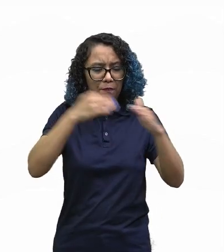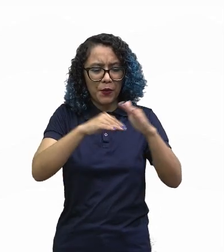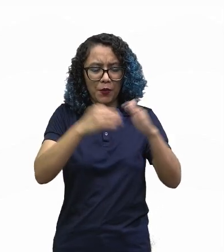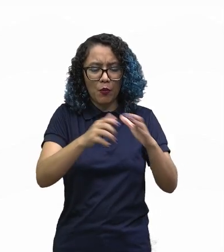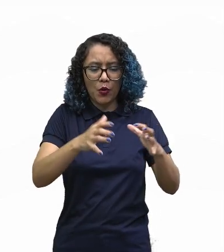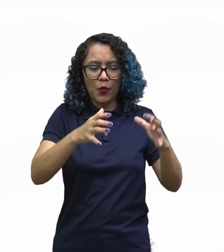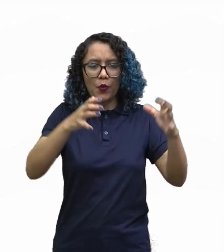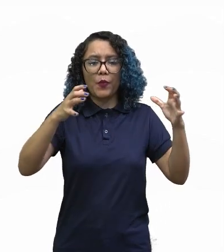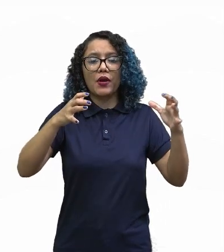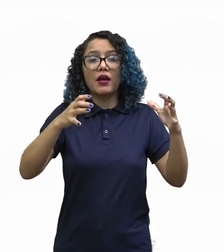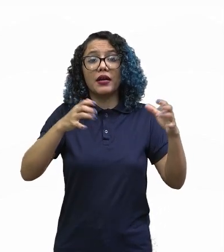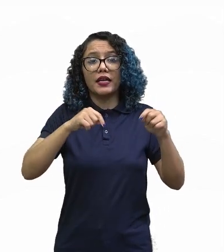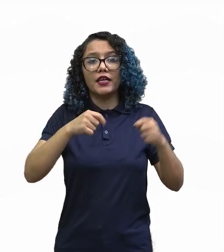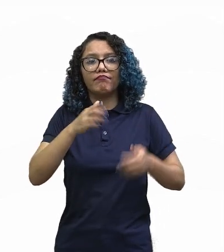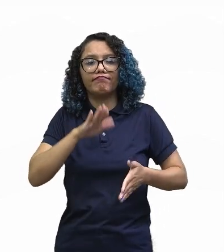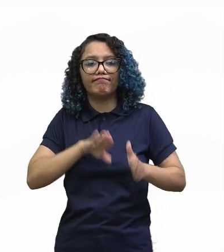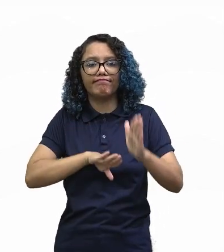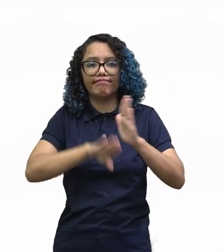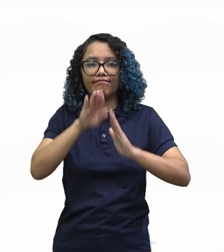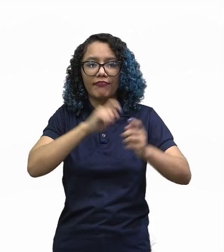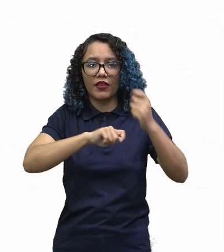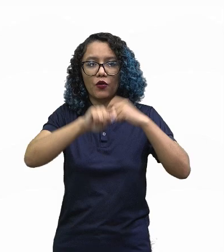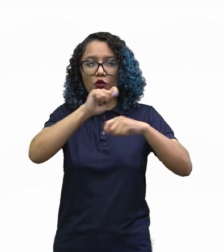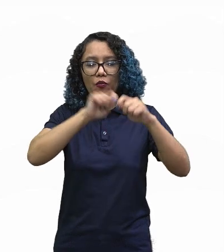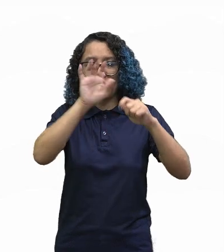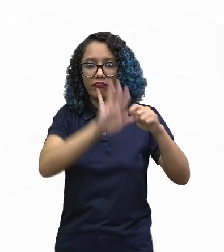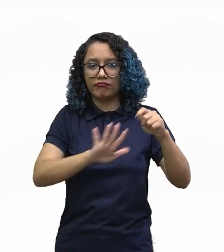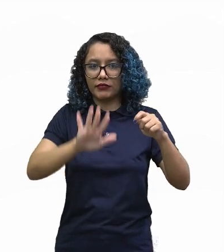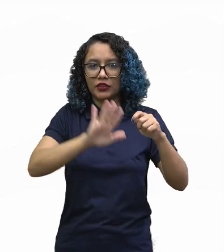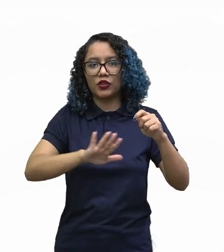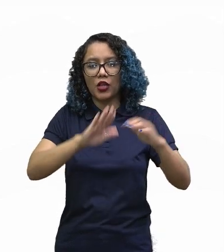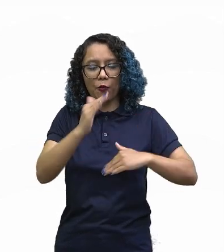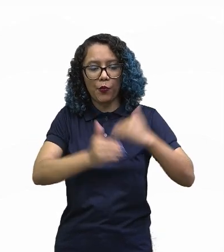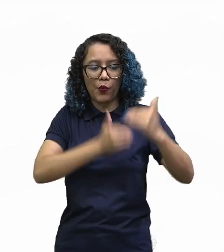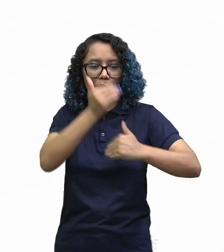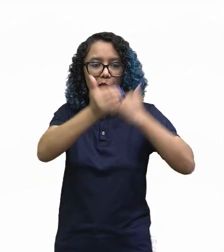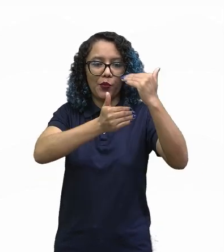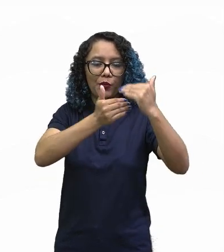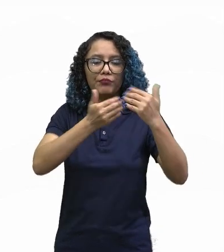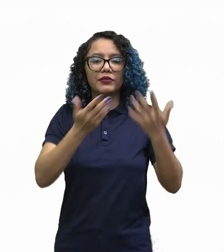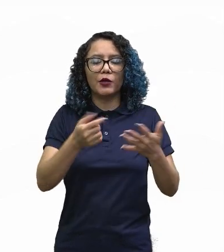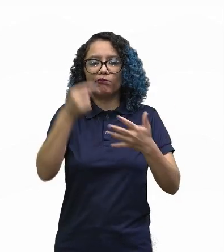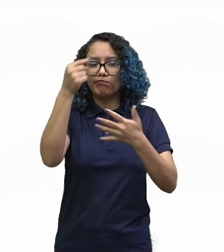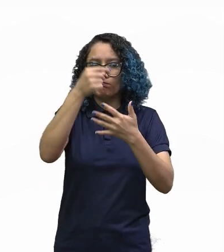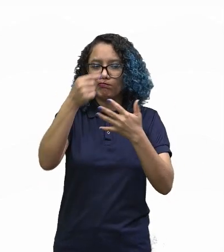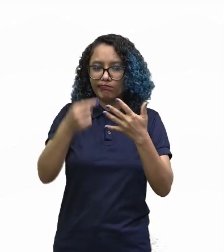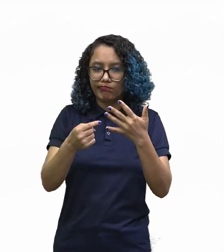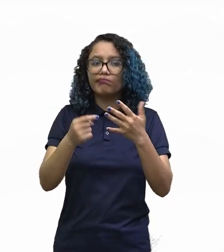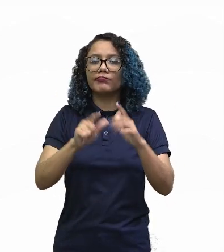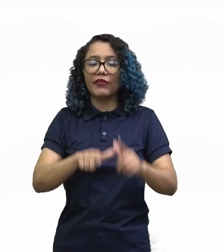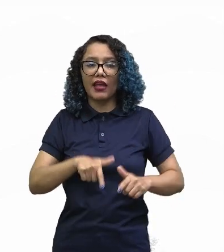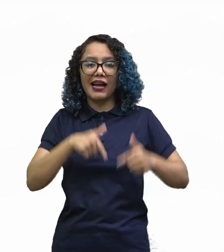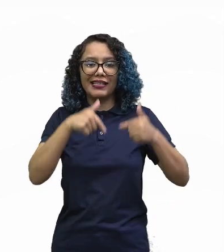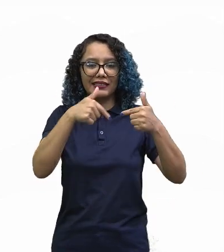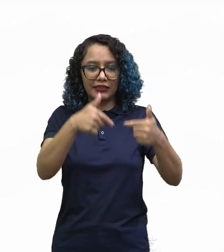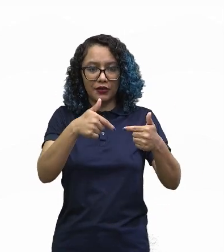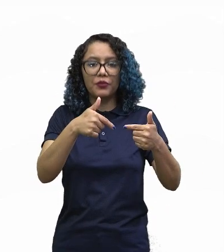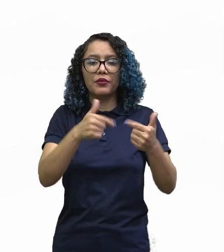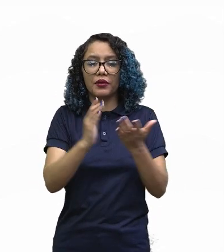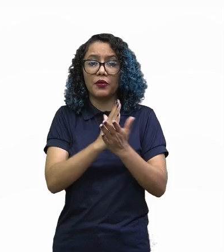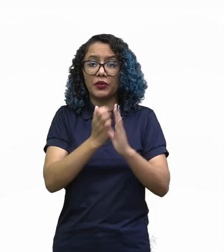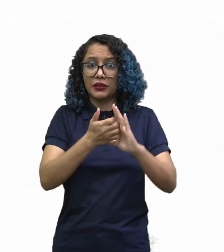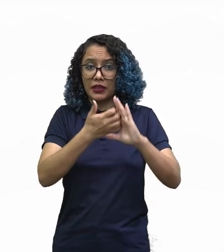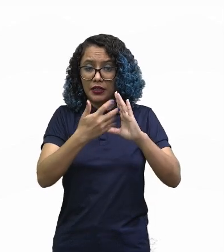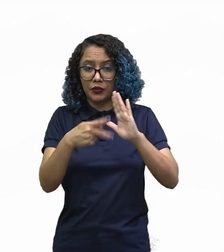a economia nacional. Então, o mercantilismo, esse conjunto de práticas que tem algumas características